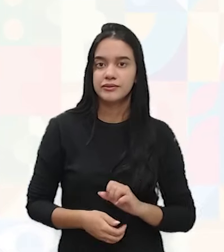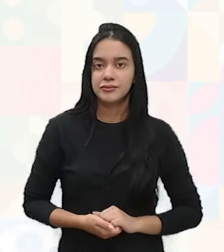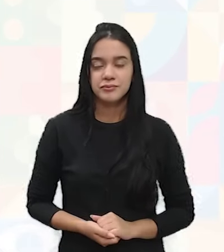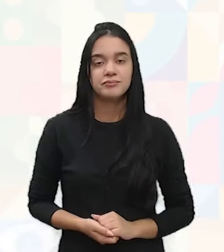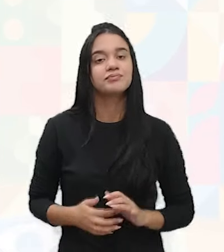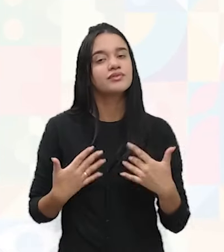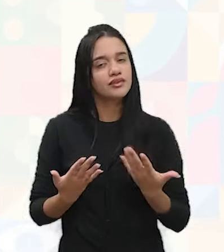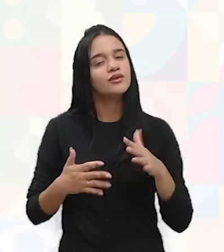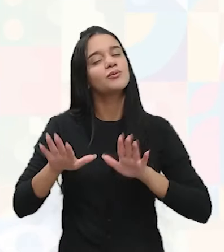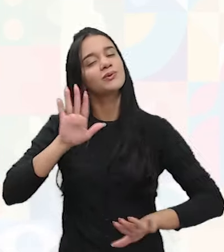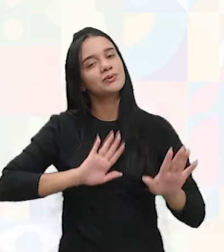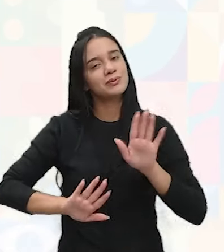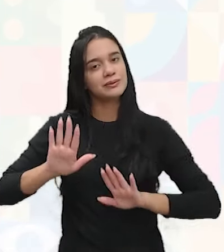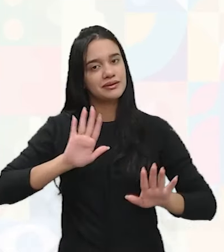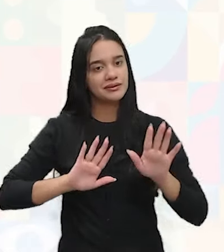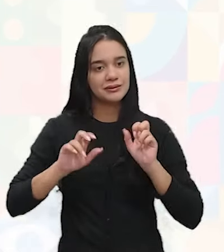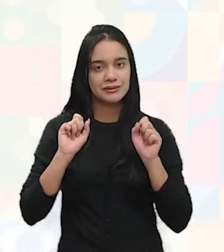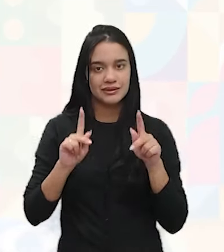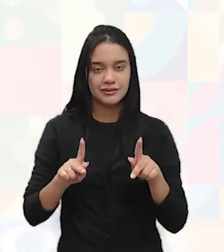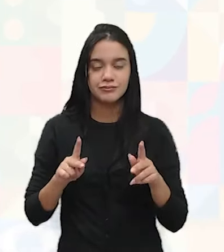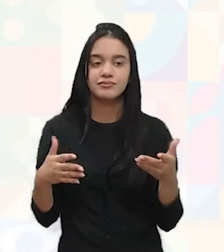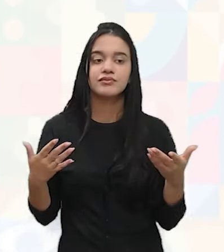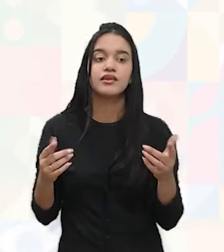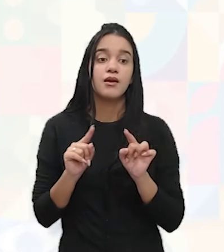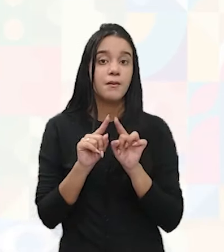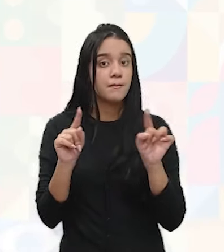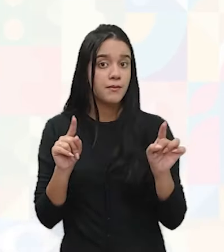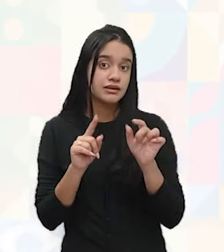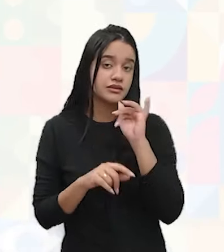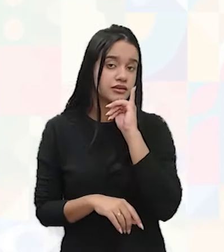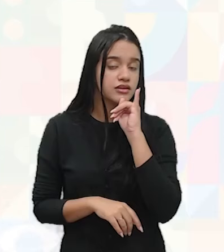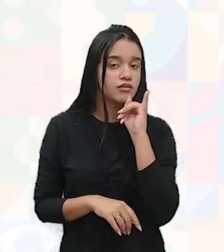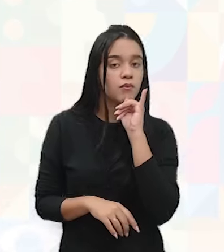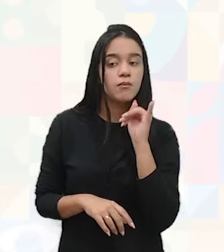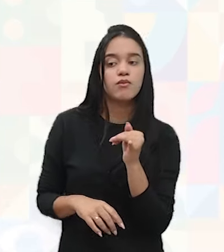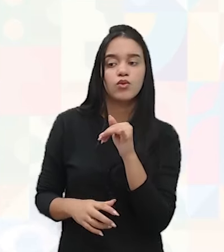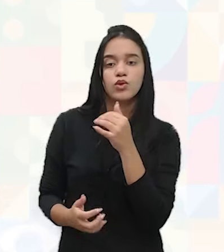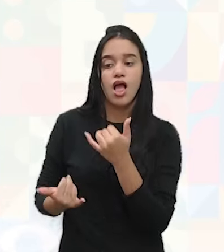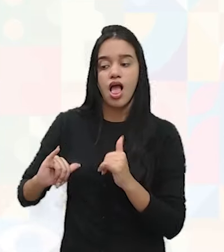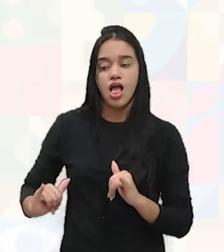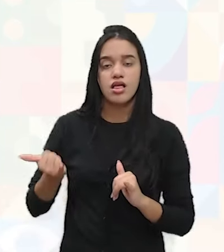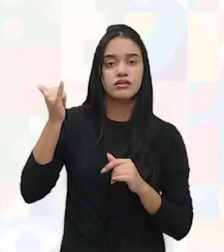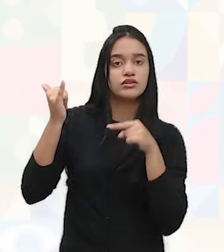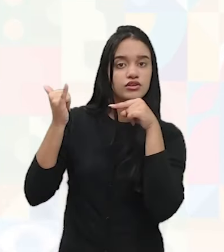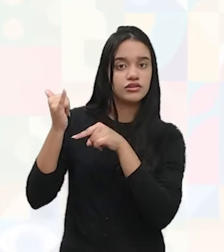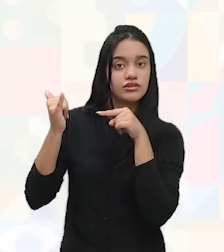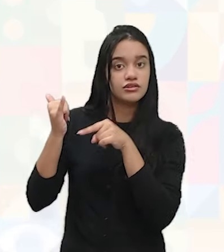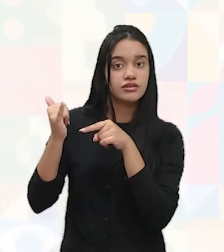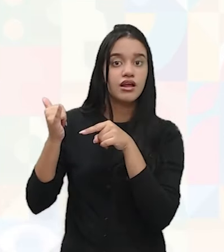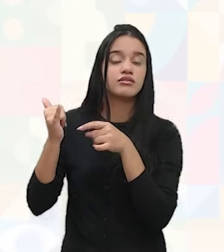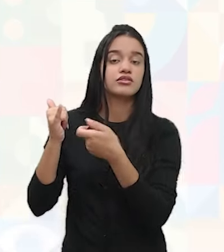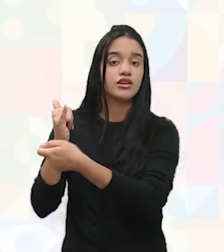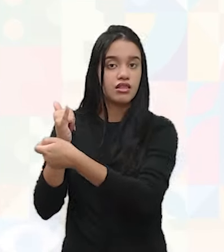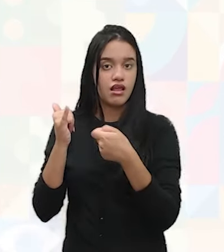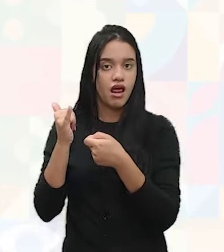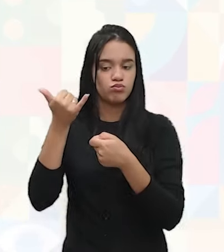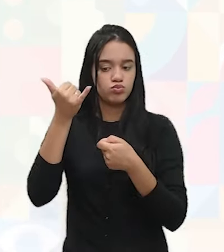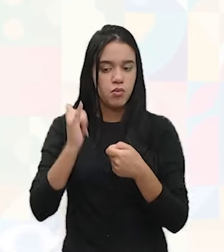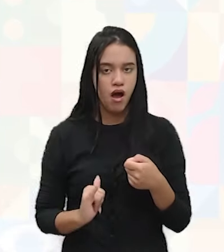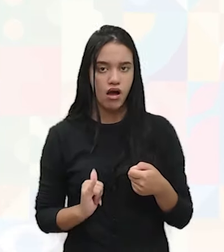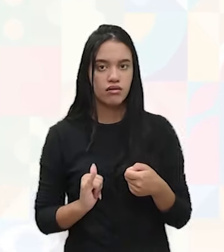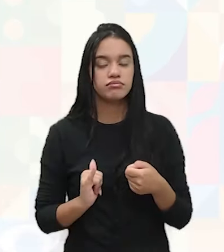então ten que ter muito cuidado A não ser que esse equipamento elétrico já esteja desenergizado quando se